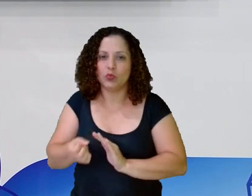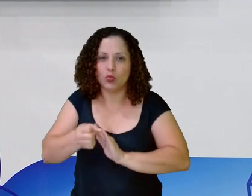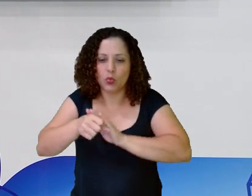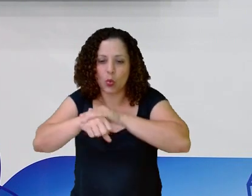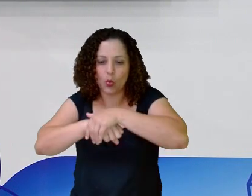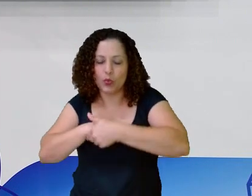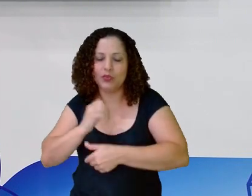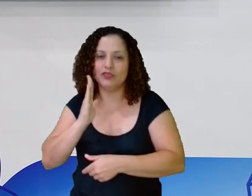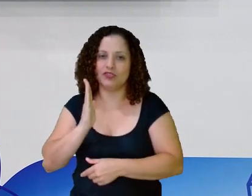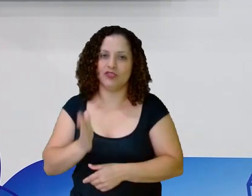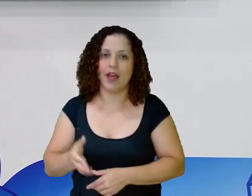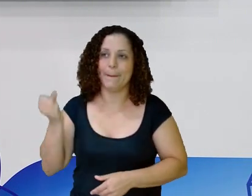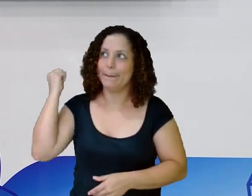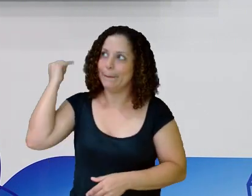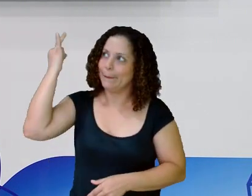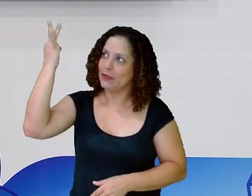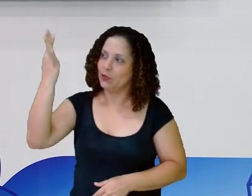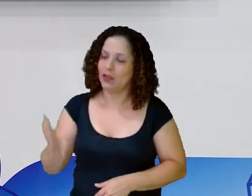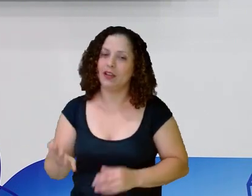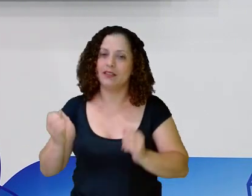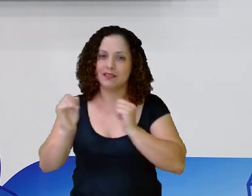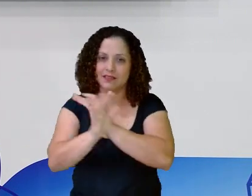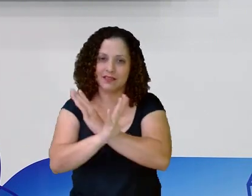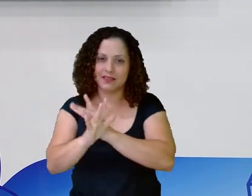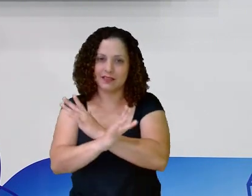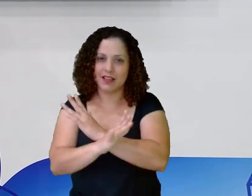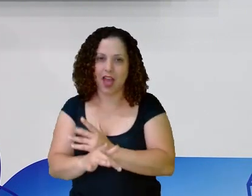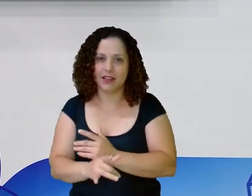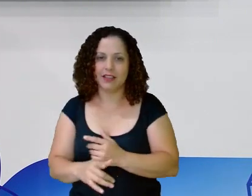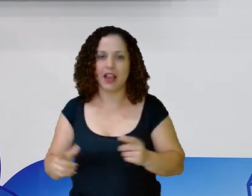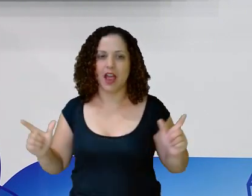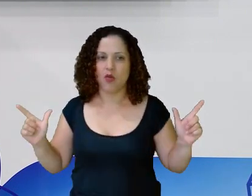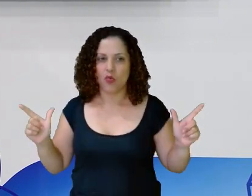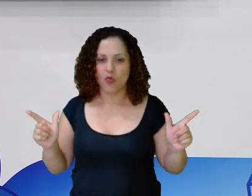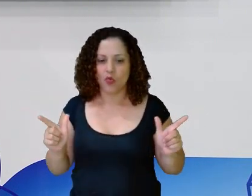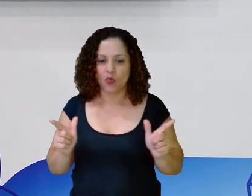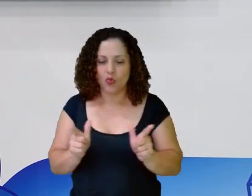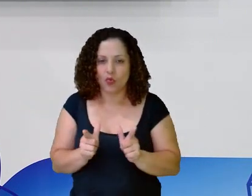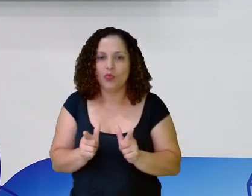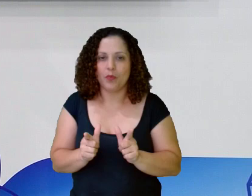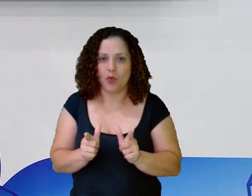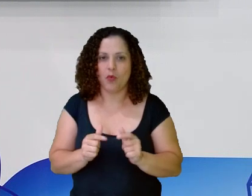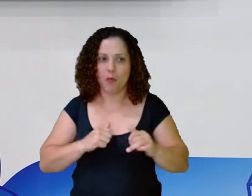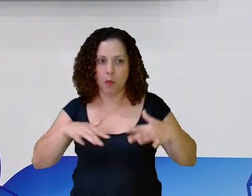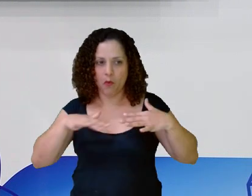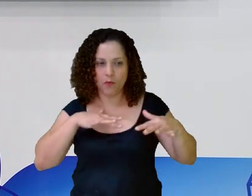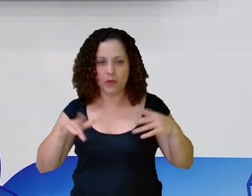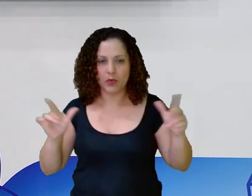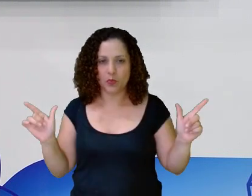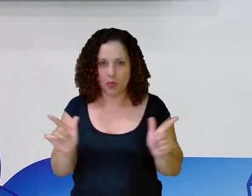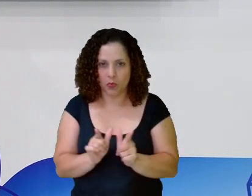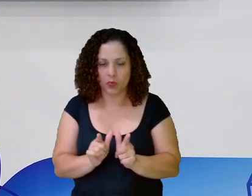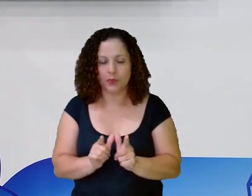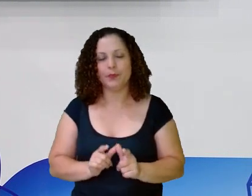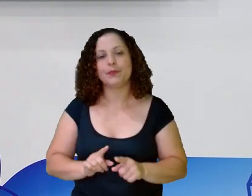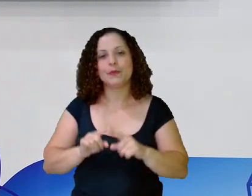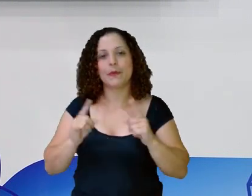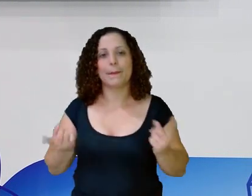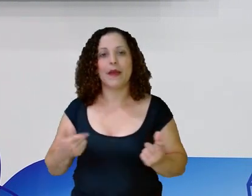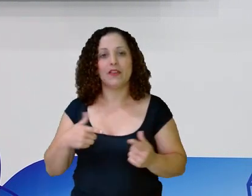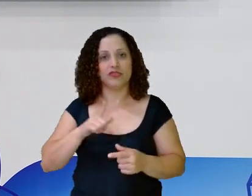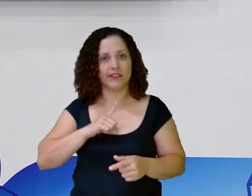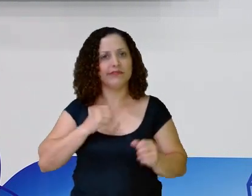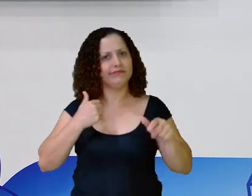chegando, entrando pela madrugada, a cidade ela fica mais vazia, mais deserta. Porém, existem vários serviços